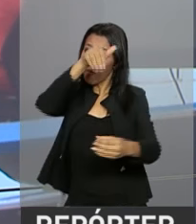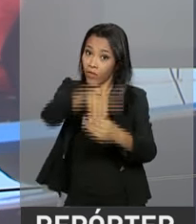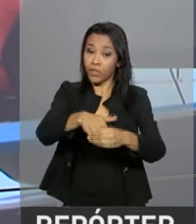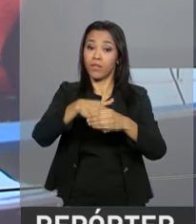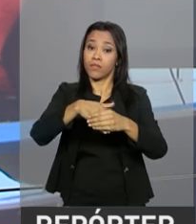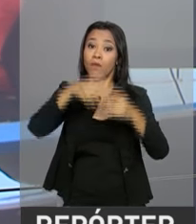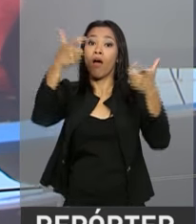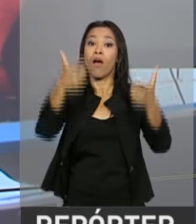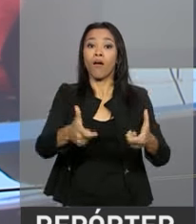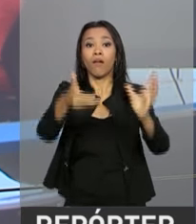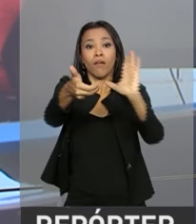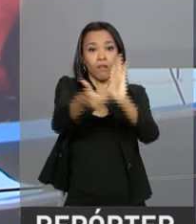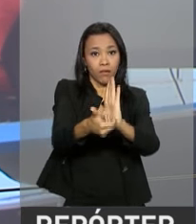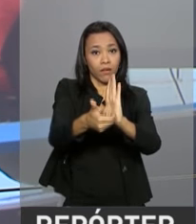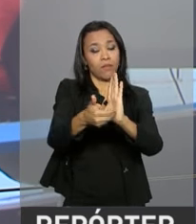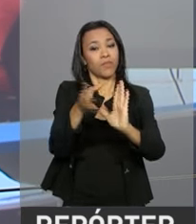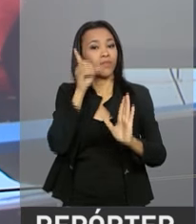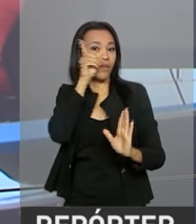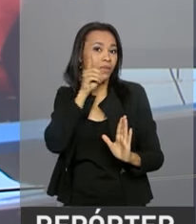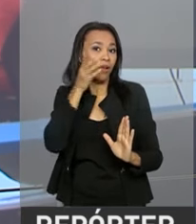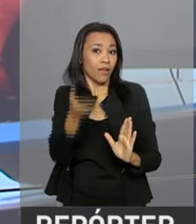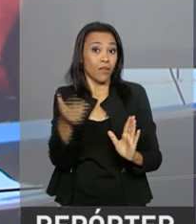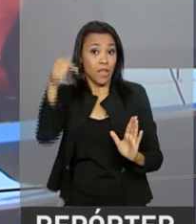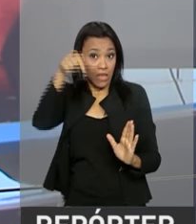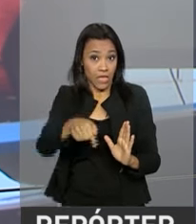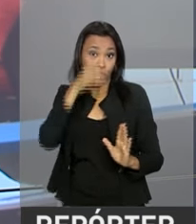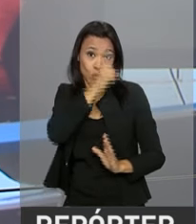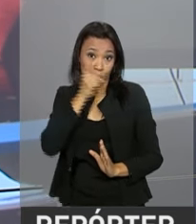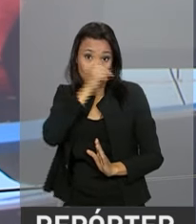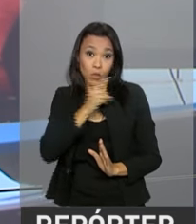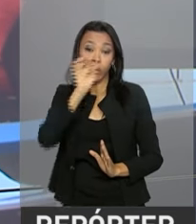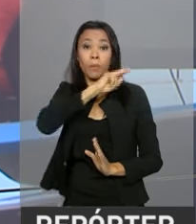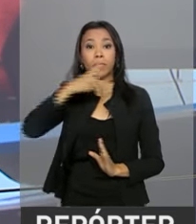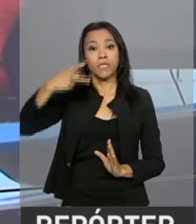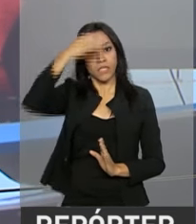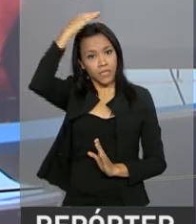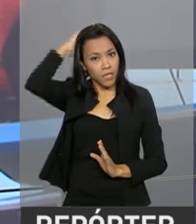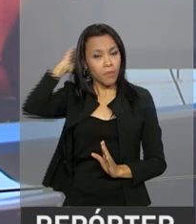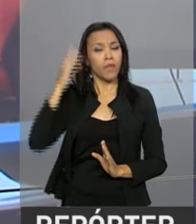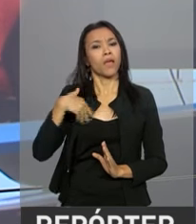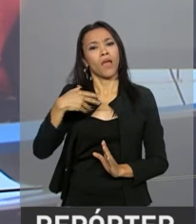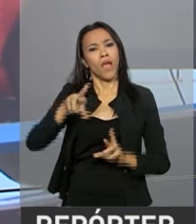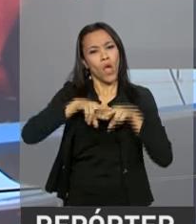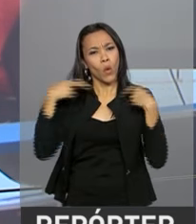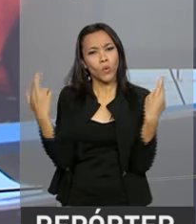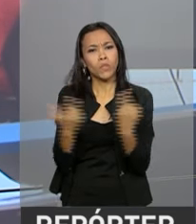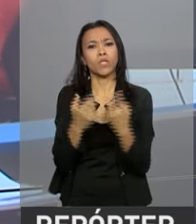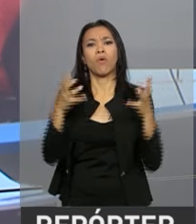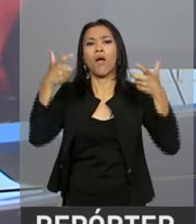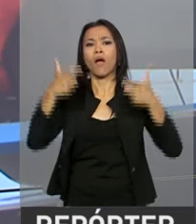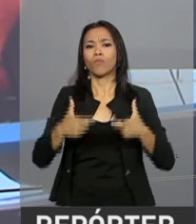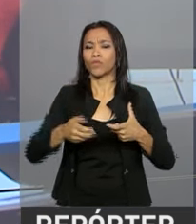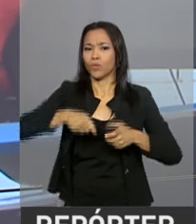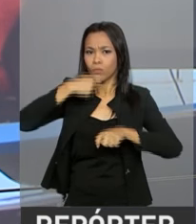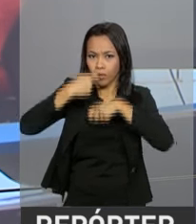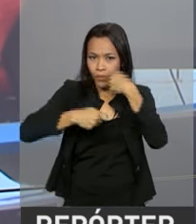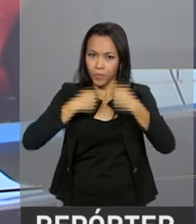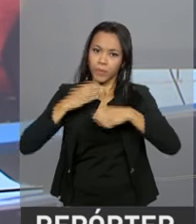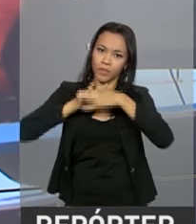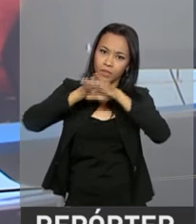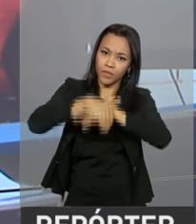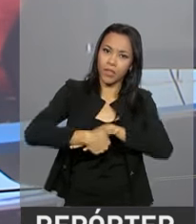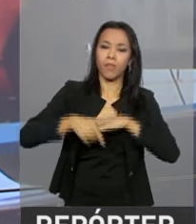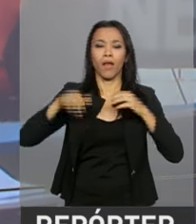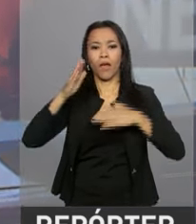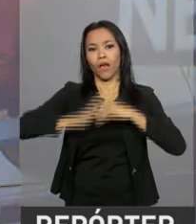Câmara dos Deputados. Neste domingo, o presidente Michel Tem reuniu a base aliada em um jantar para conversar sobre o